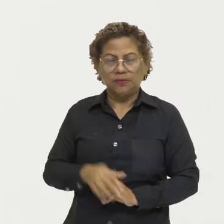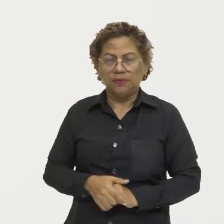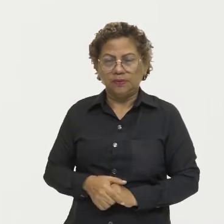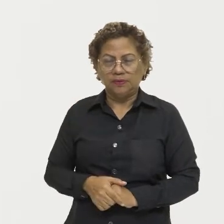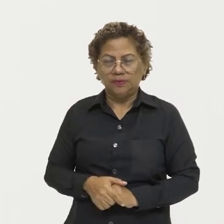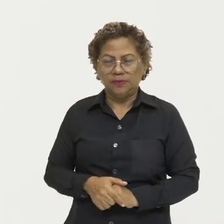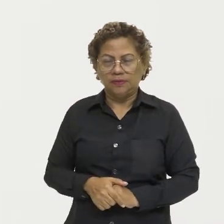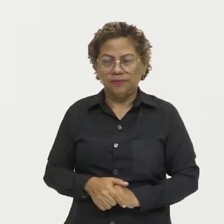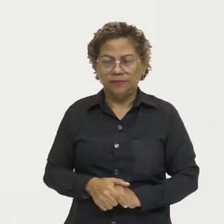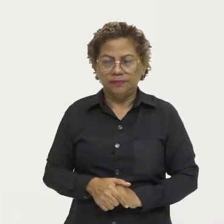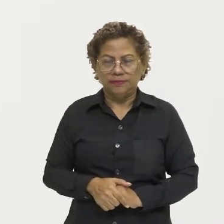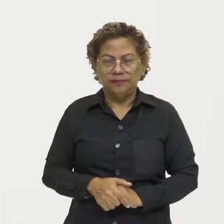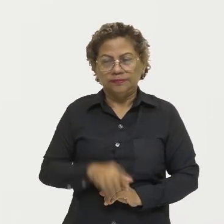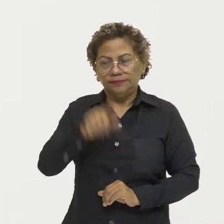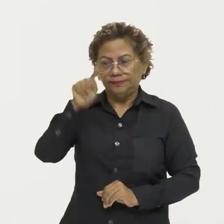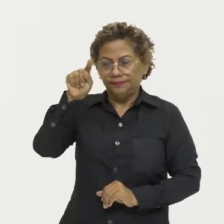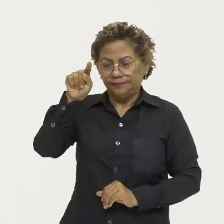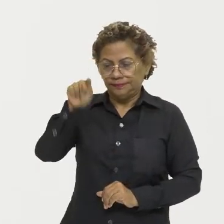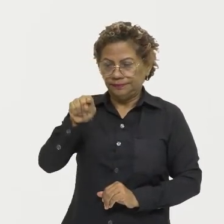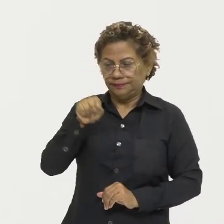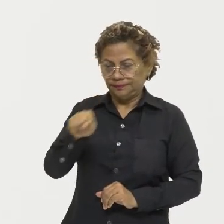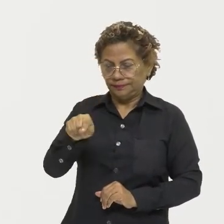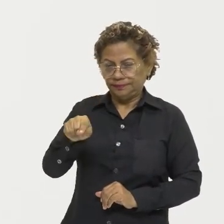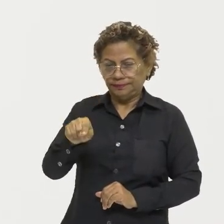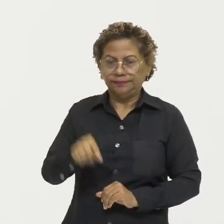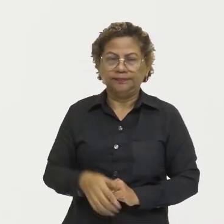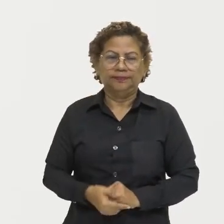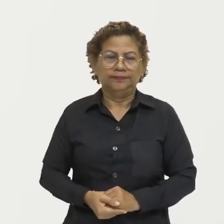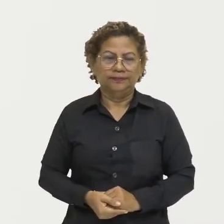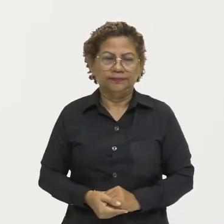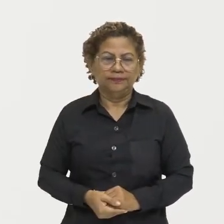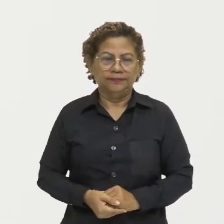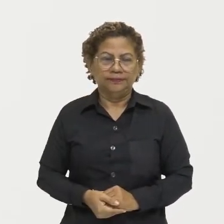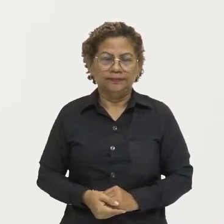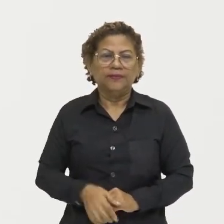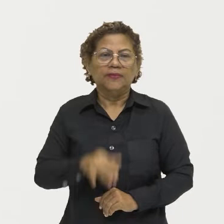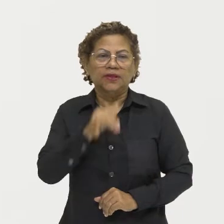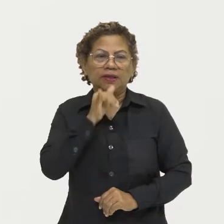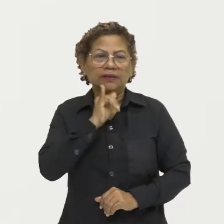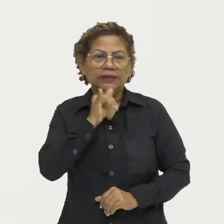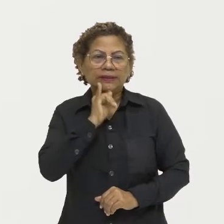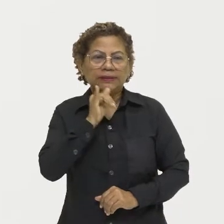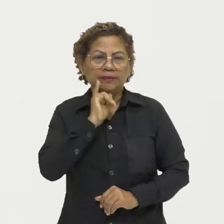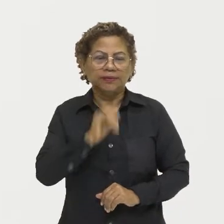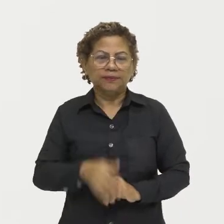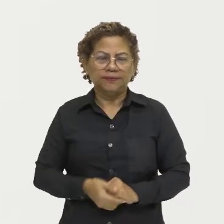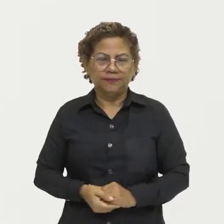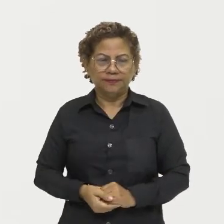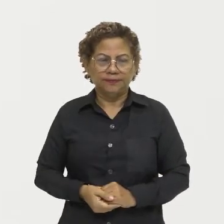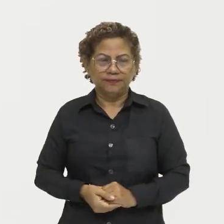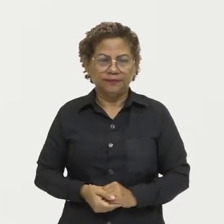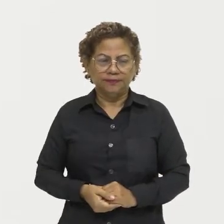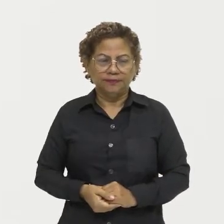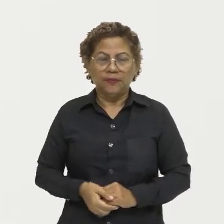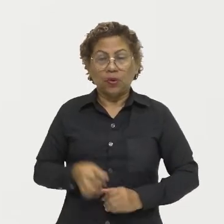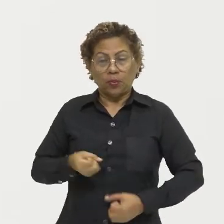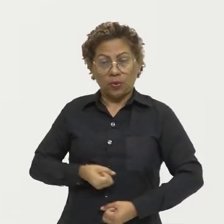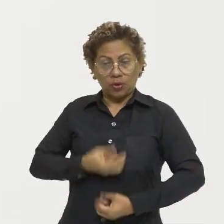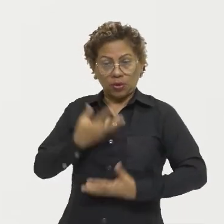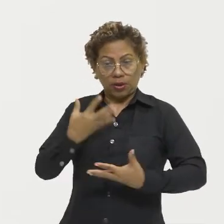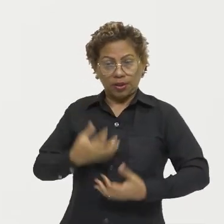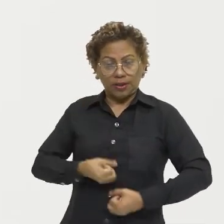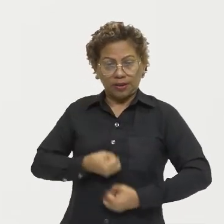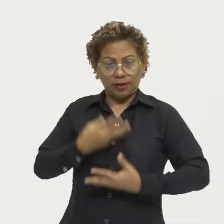exclamações. Então, nós podemos ter aqui como exemplo, temos aqui, olha, um poema do Carlos Drummond